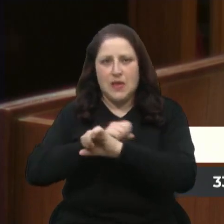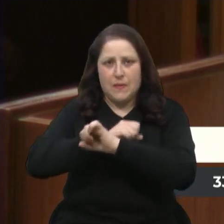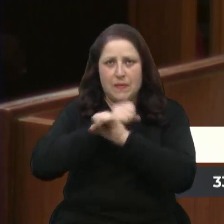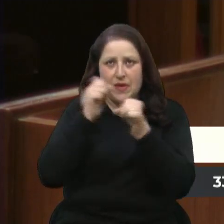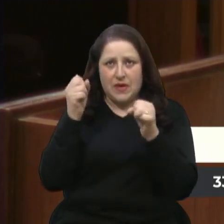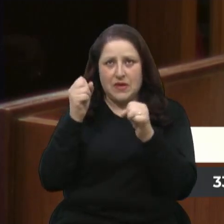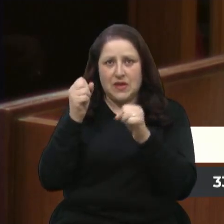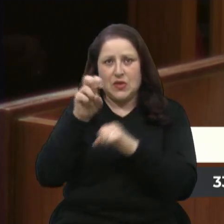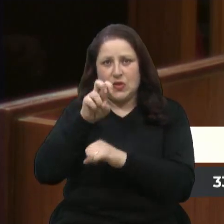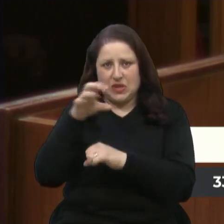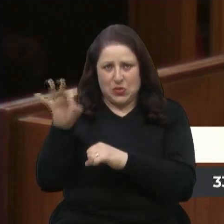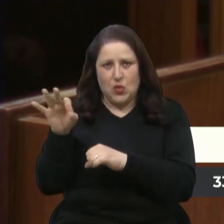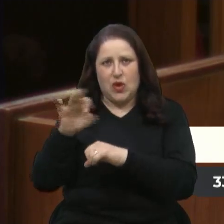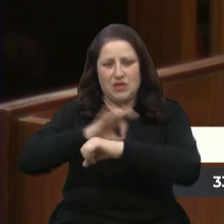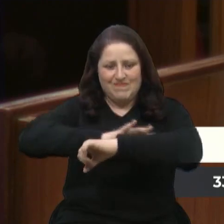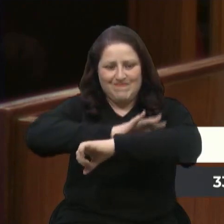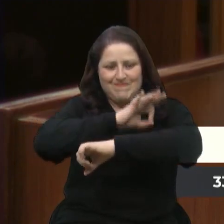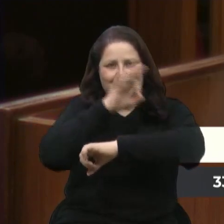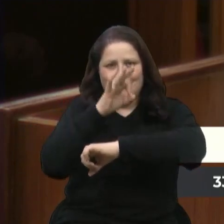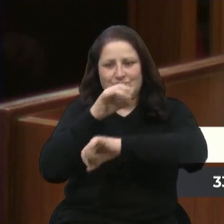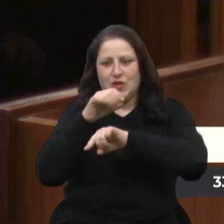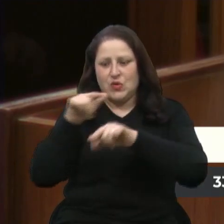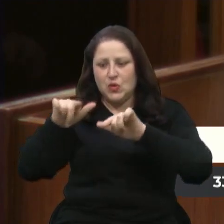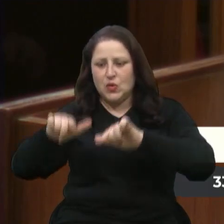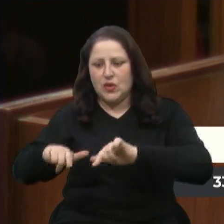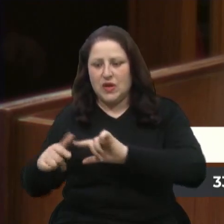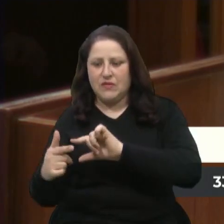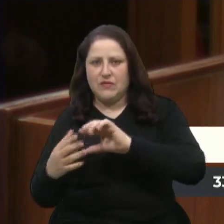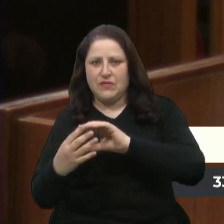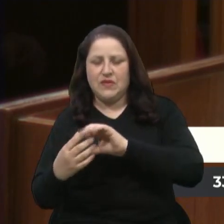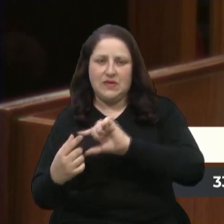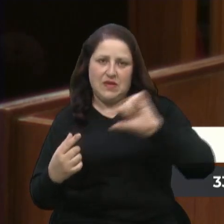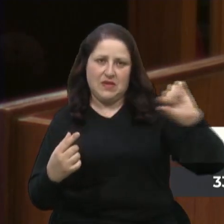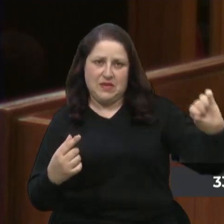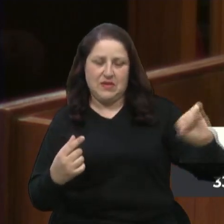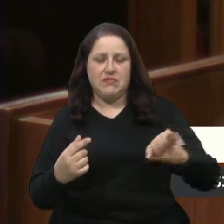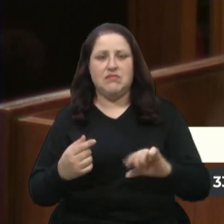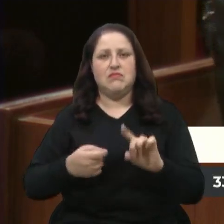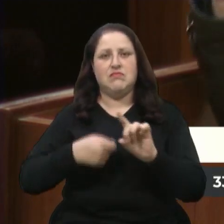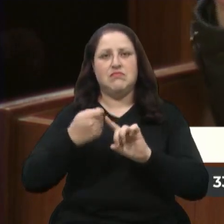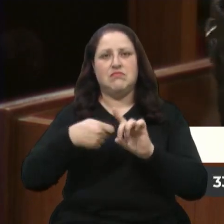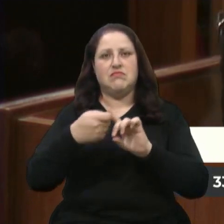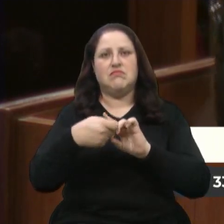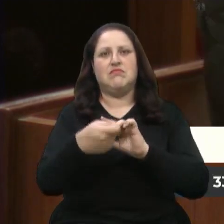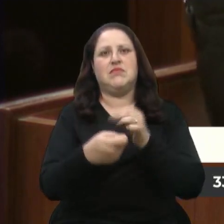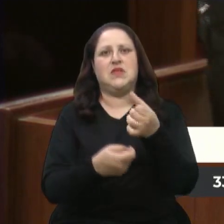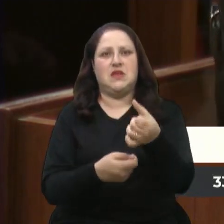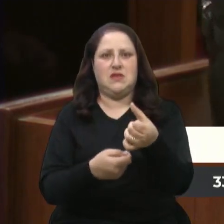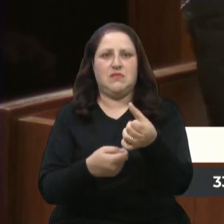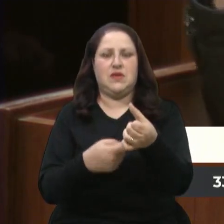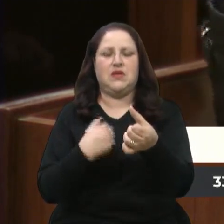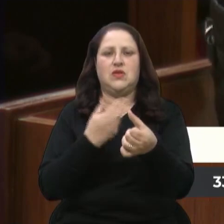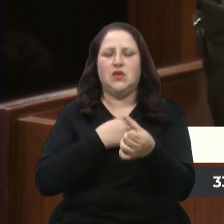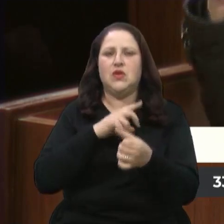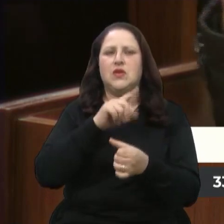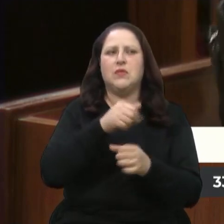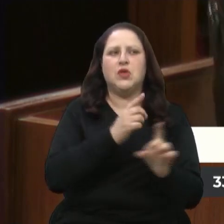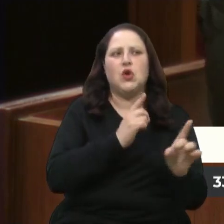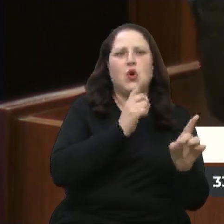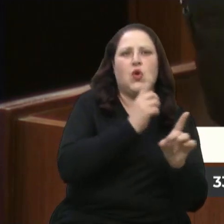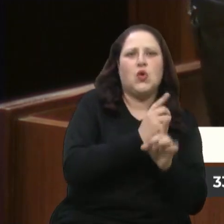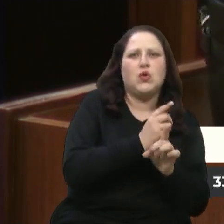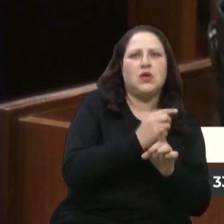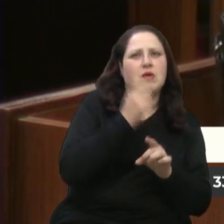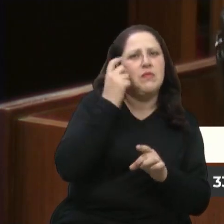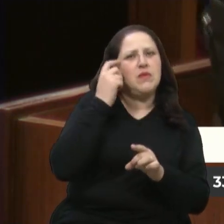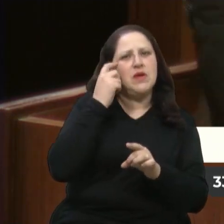deslocava deste local, enfim. Foram 6 meses. A gente conseguiu localizar eles, a gente achava que era